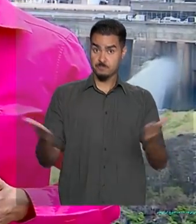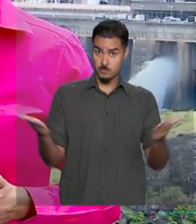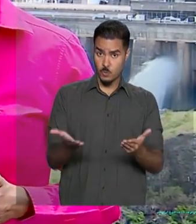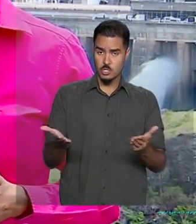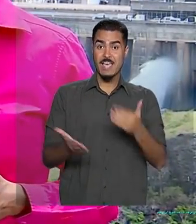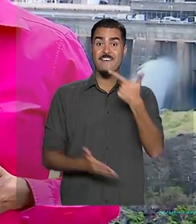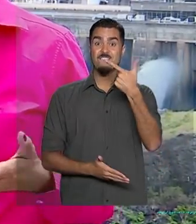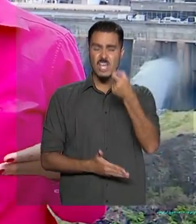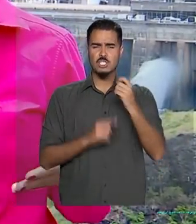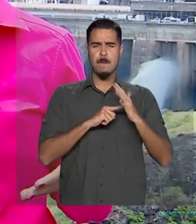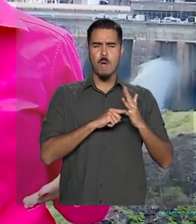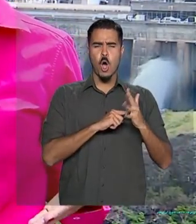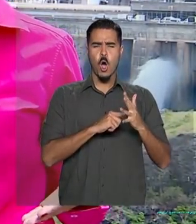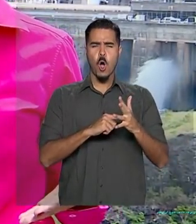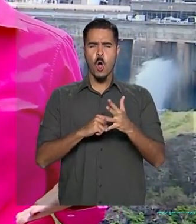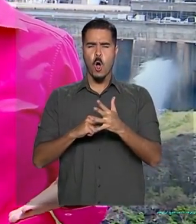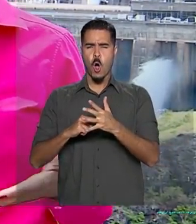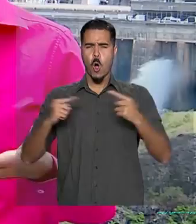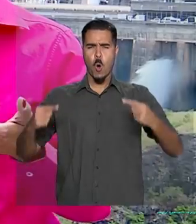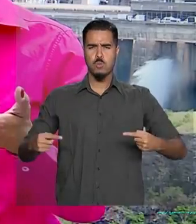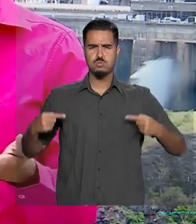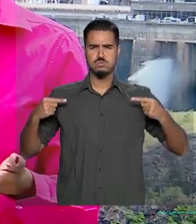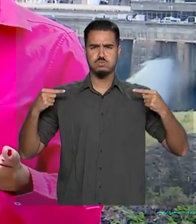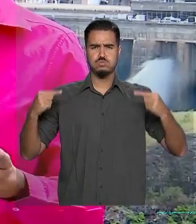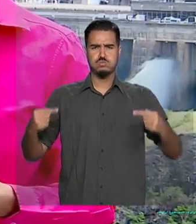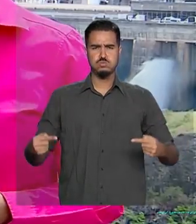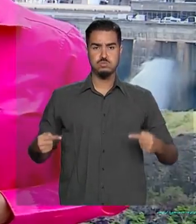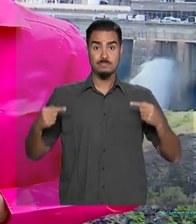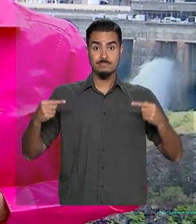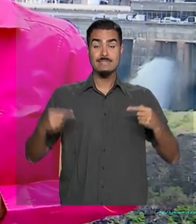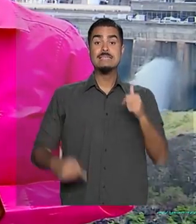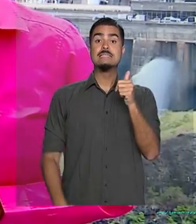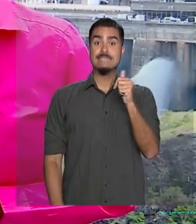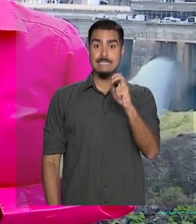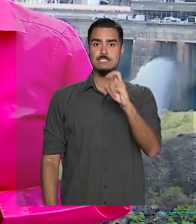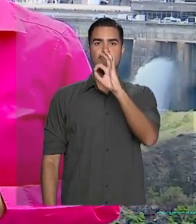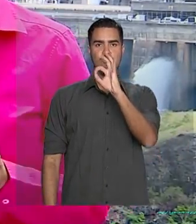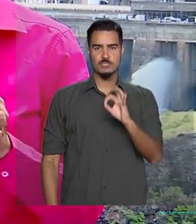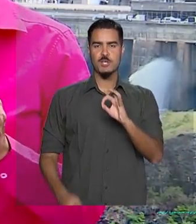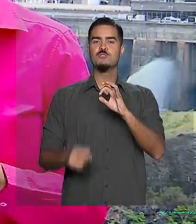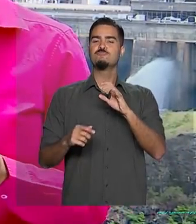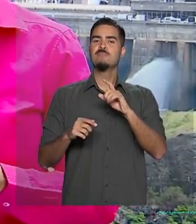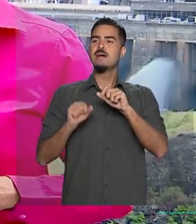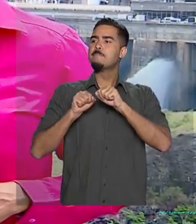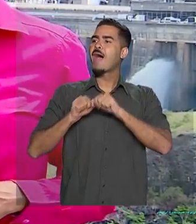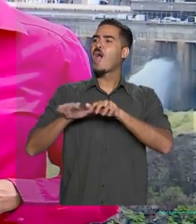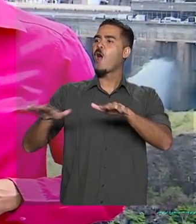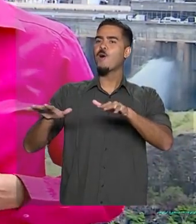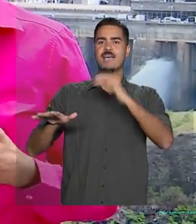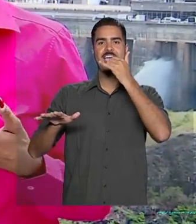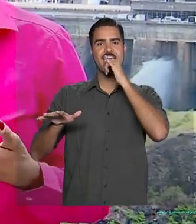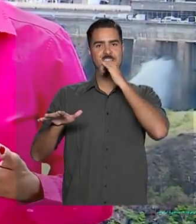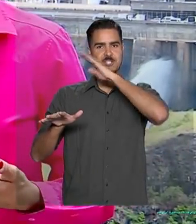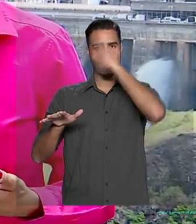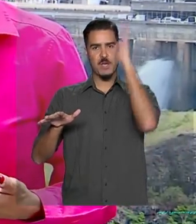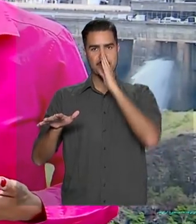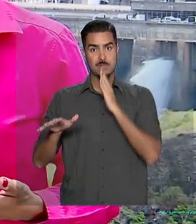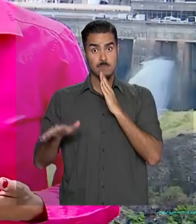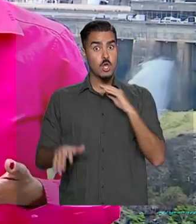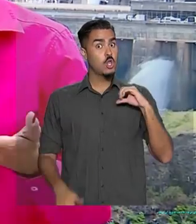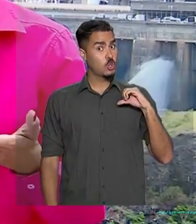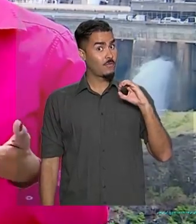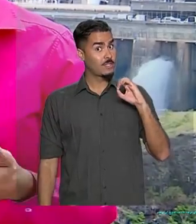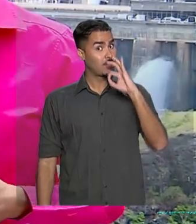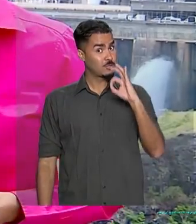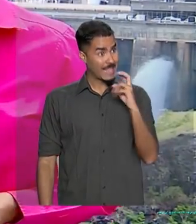20 geradoras, ela é responsável por 15% de toda a energia consumida no Brasil e